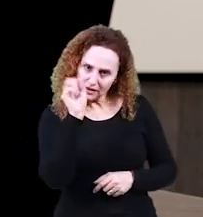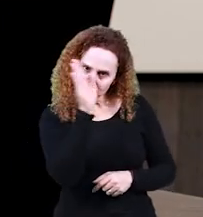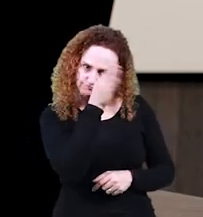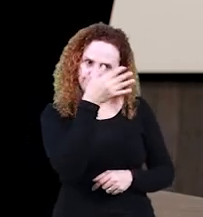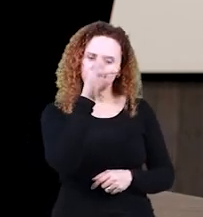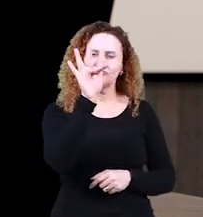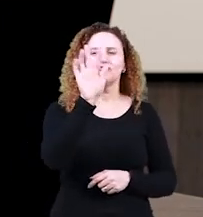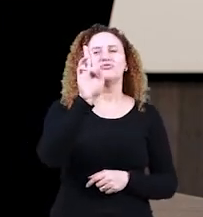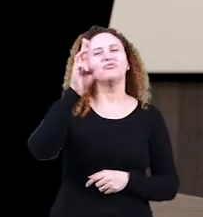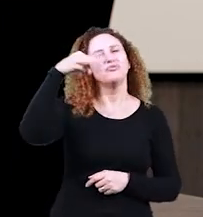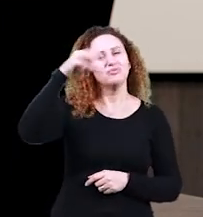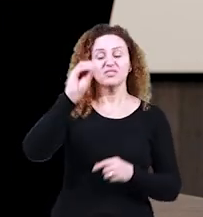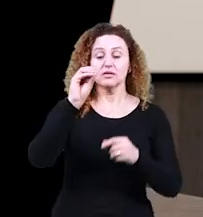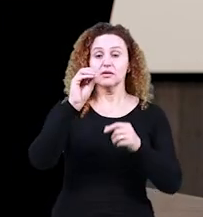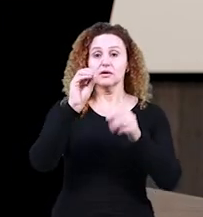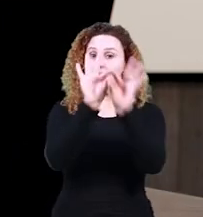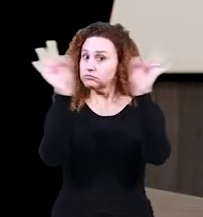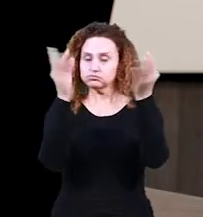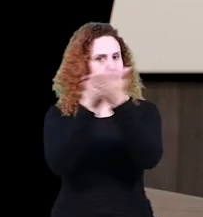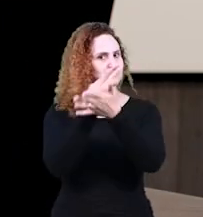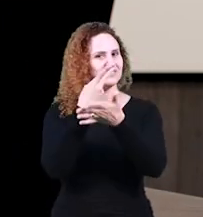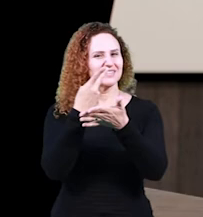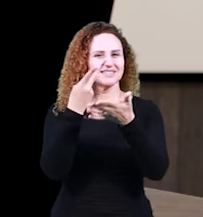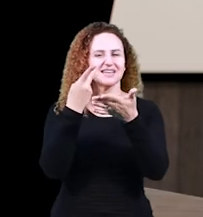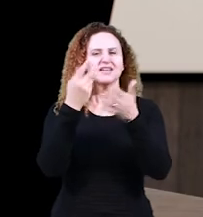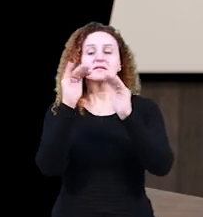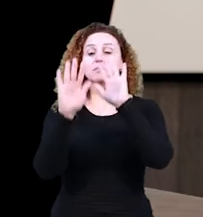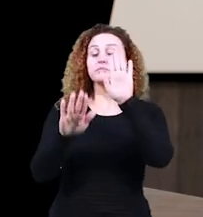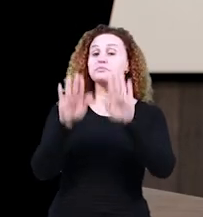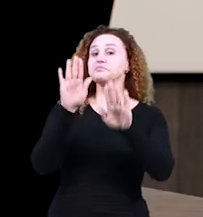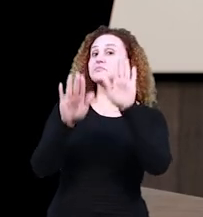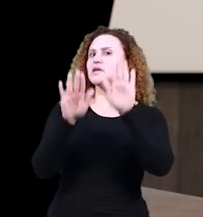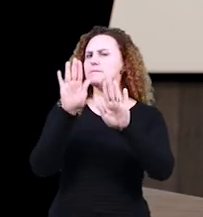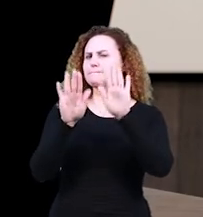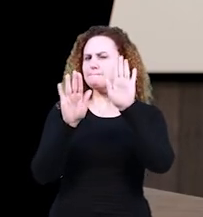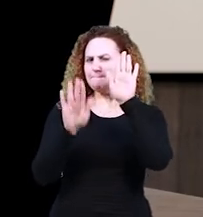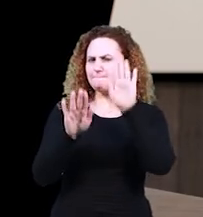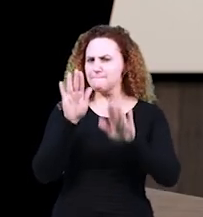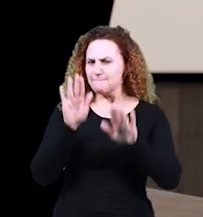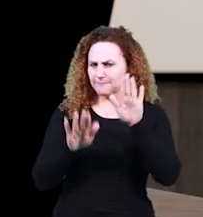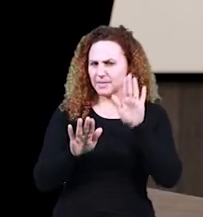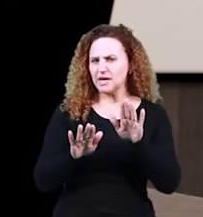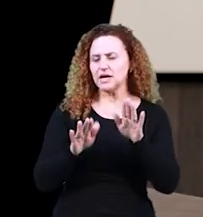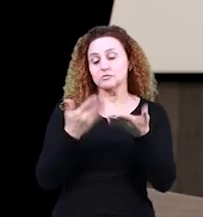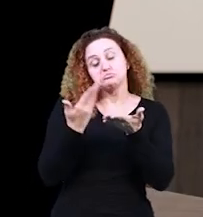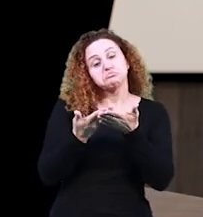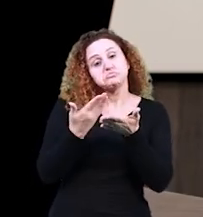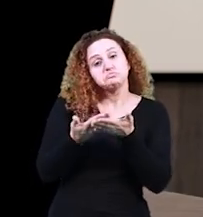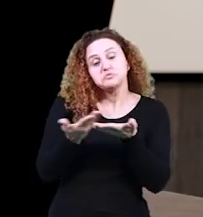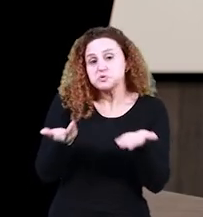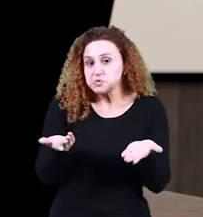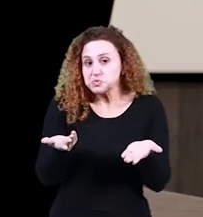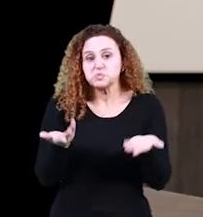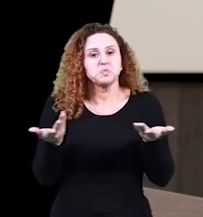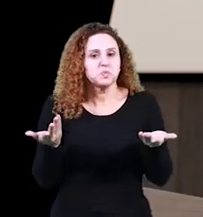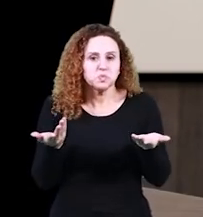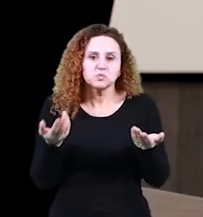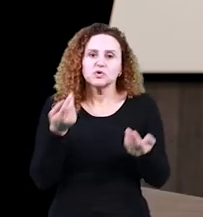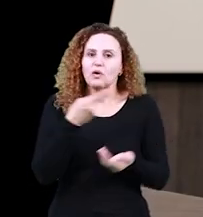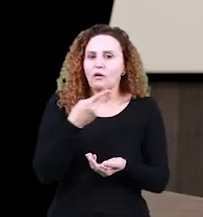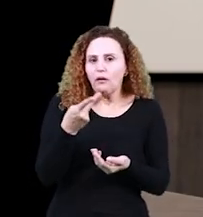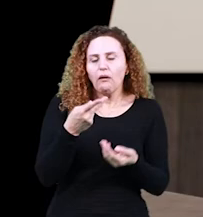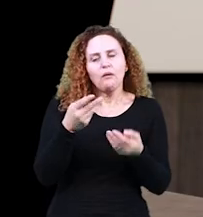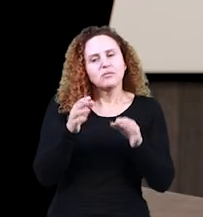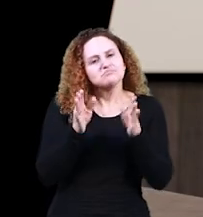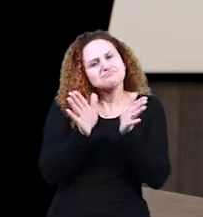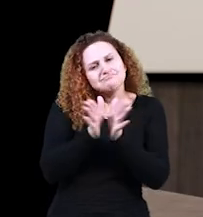a gente pode dizer que deve ser definido da classe social o sujeito ou então do grau de escolaridade ou as duas